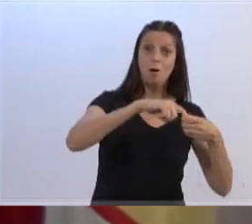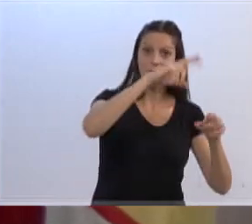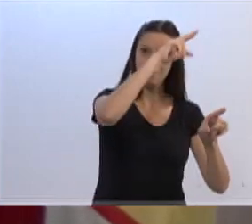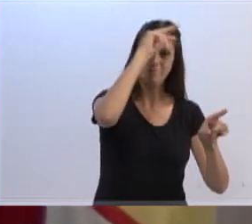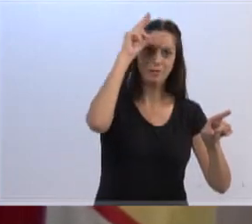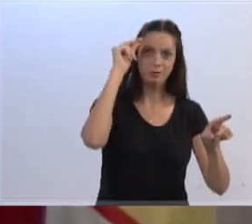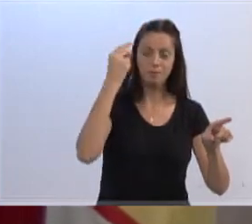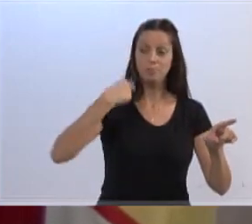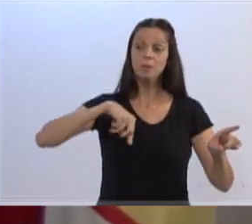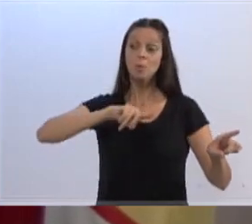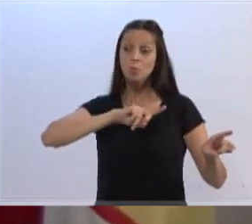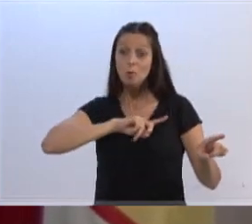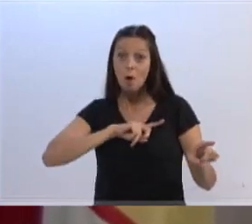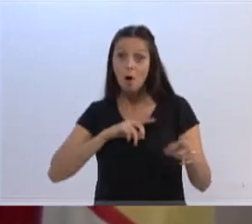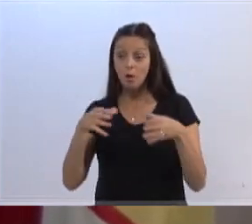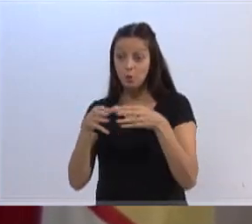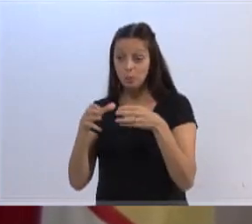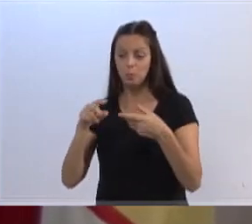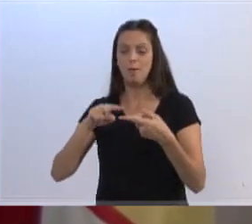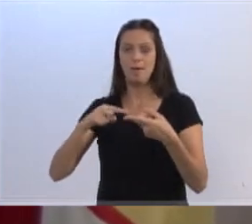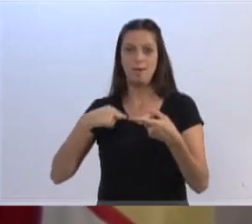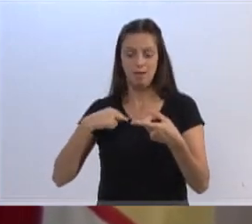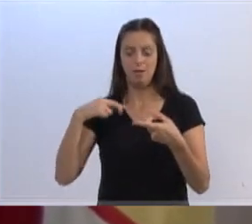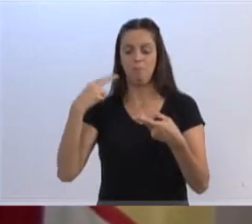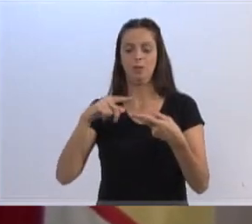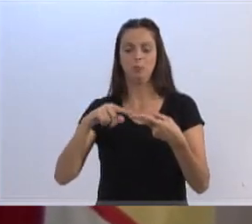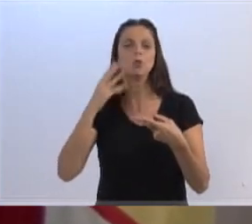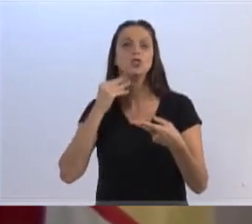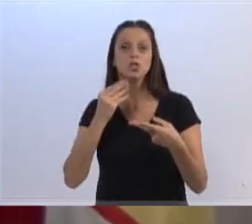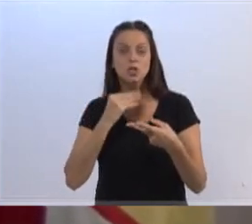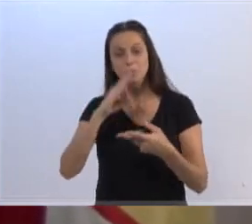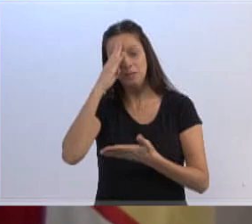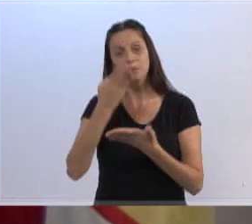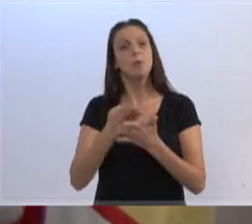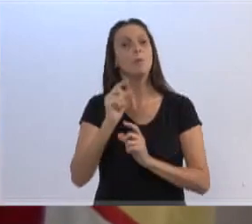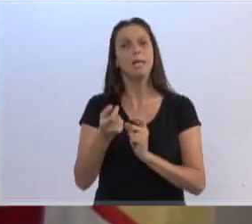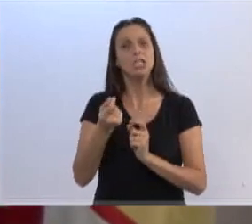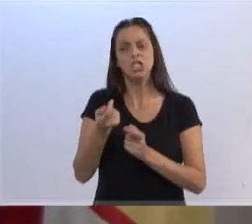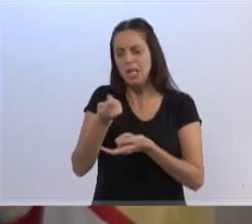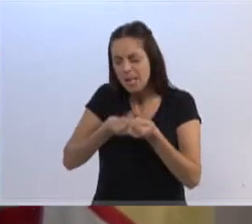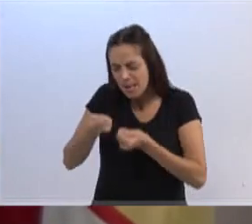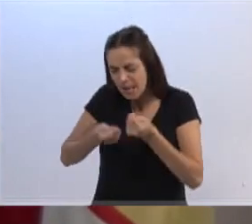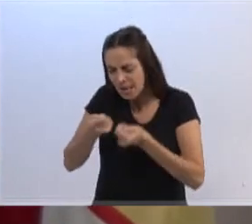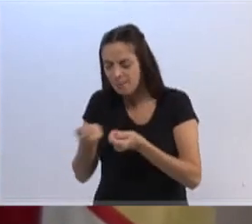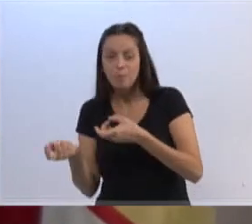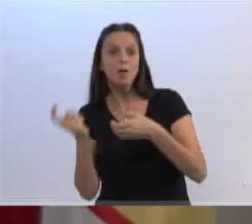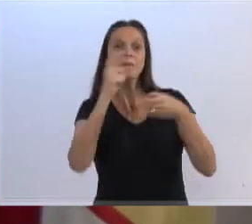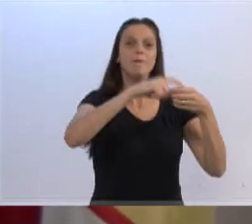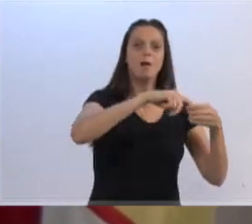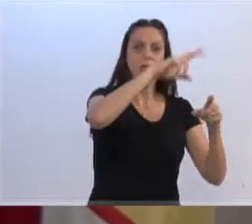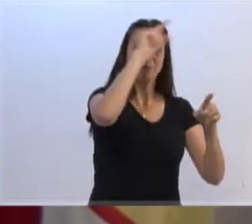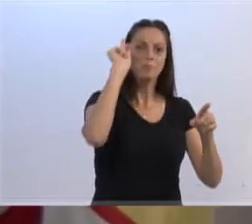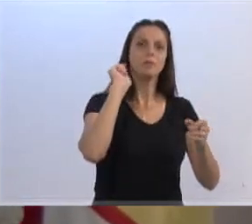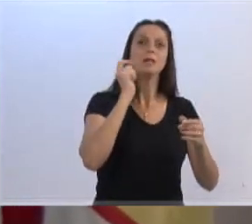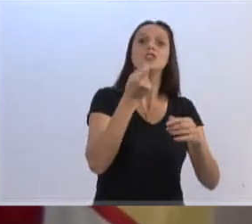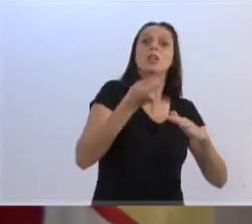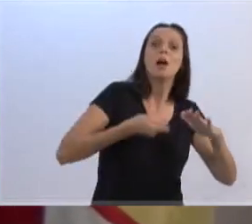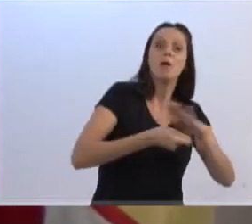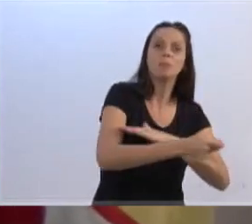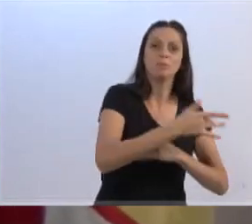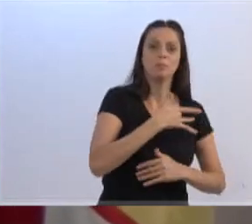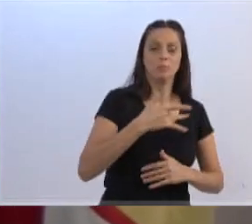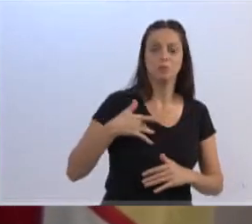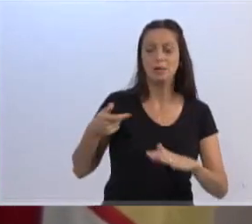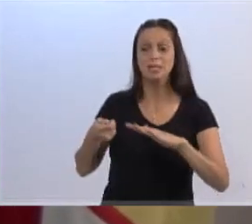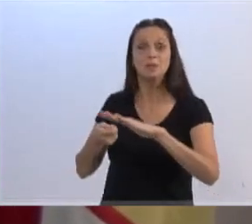Nós acreditávamos, eu, o vereador Gilson, que toda a economia que a gente estava fazendo estava sendo utilizado e aplicado na saúde e na educação. Nos chega